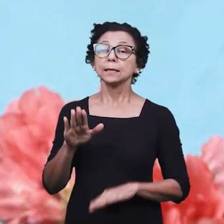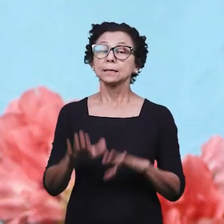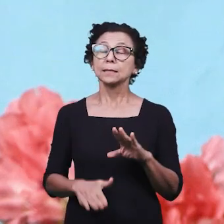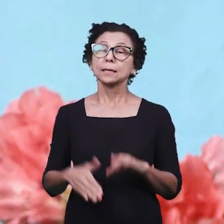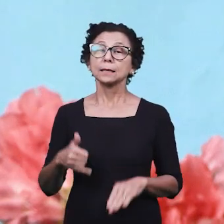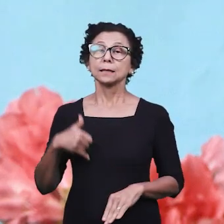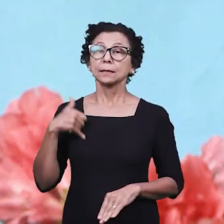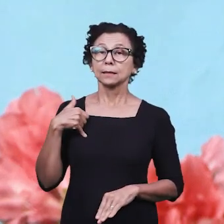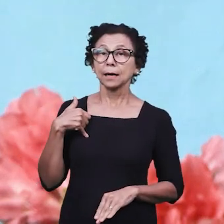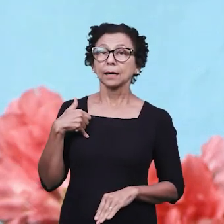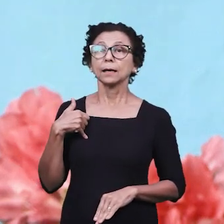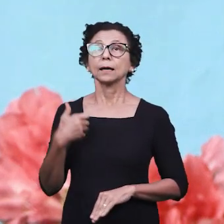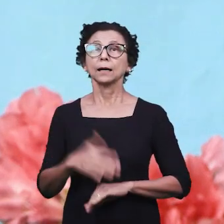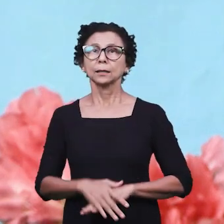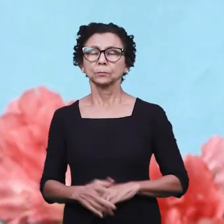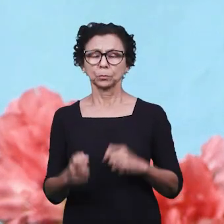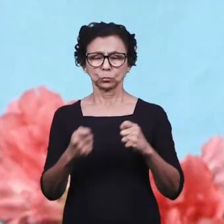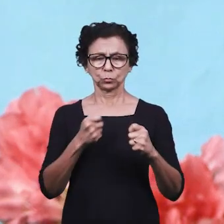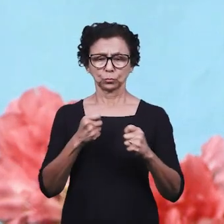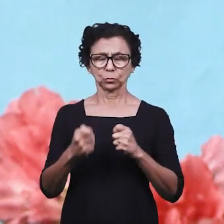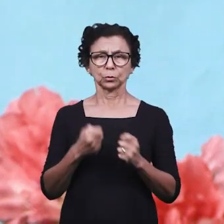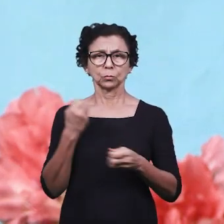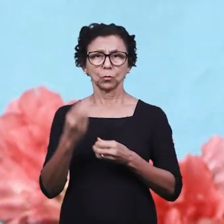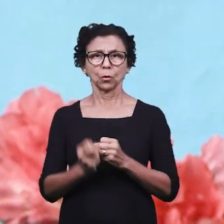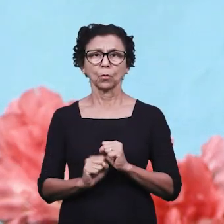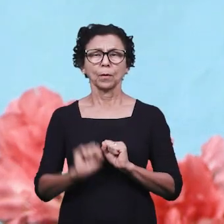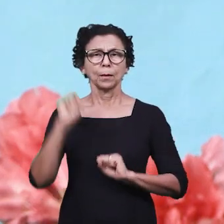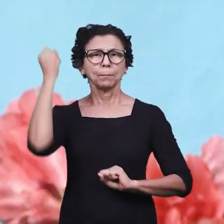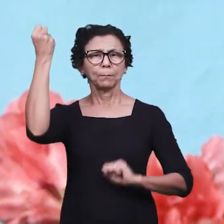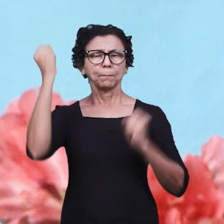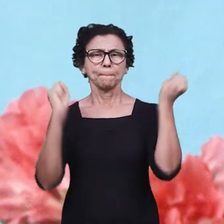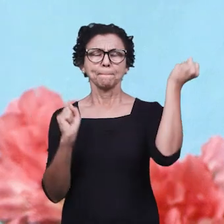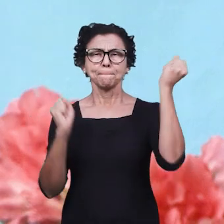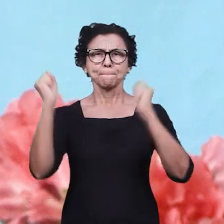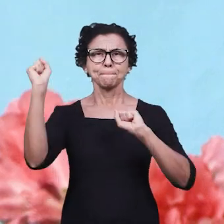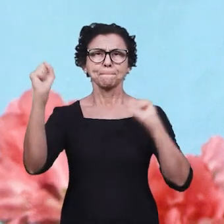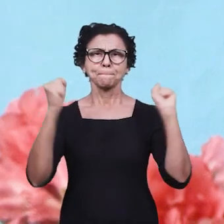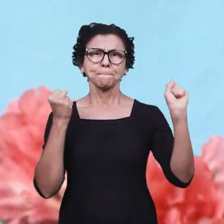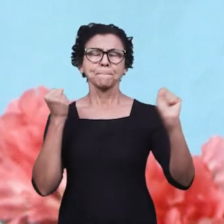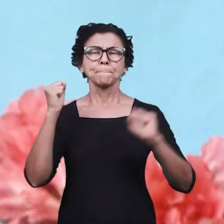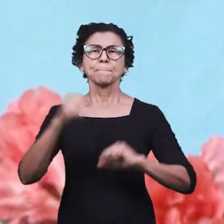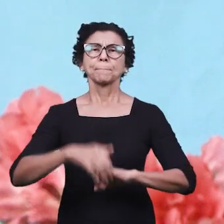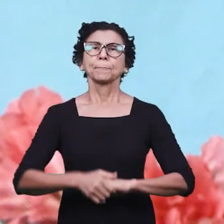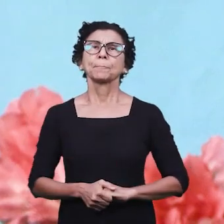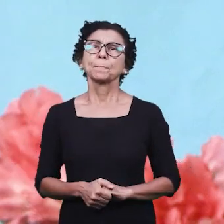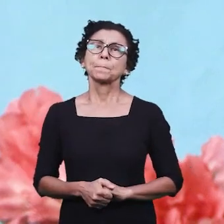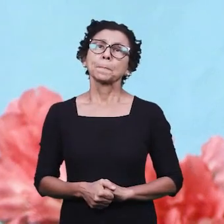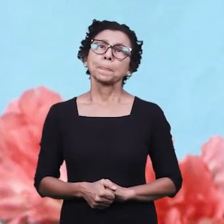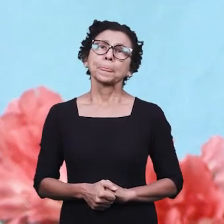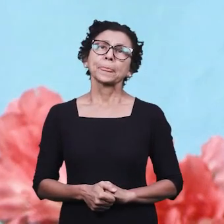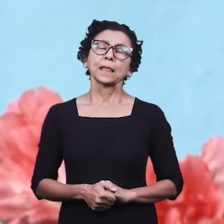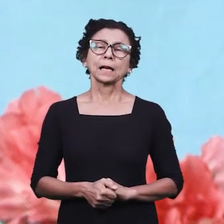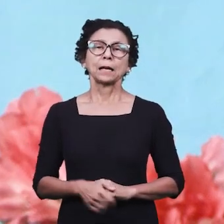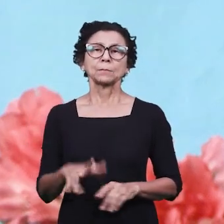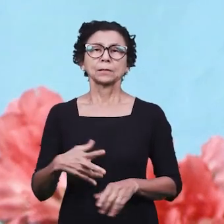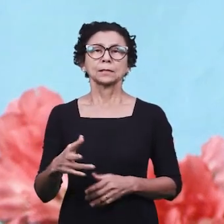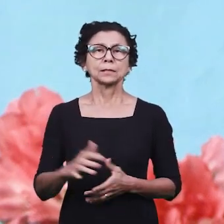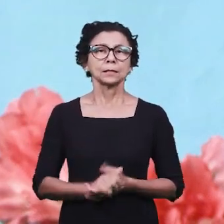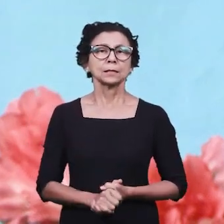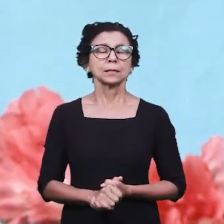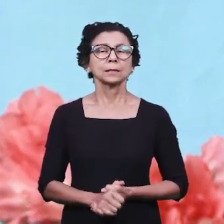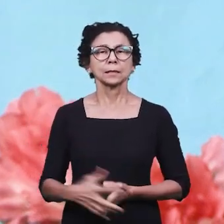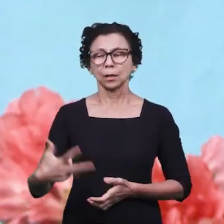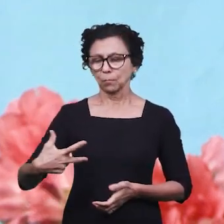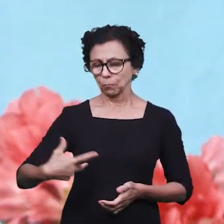o controle vem por meio de atividade física e alimentação sem uso de ter que usar, sem o uso da insulina, eu ter que